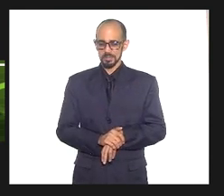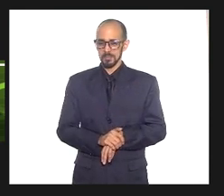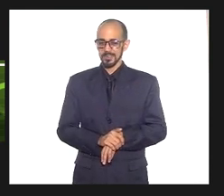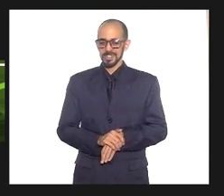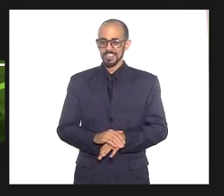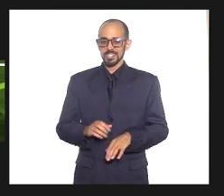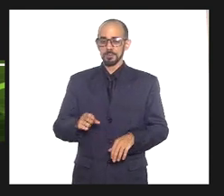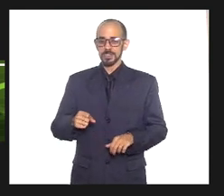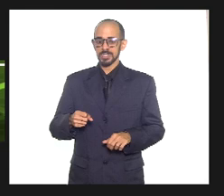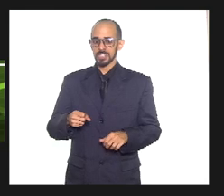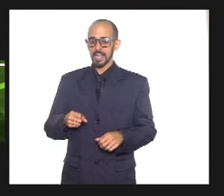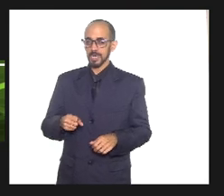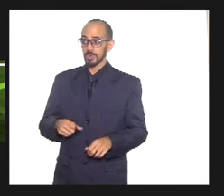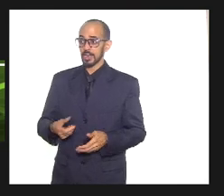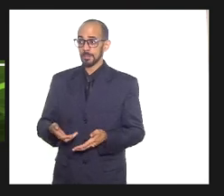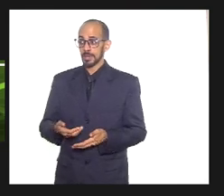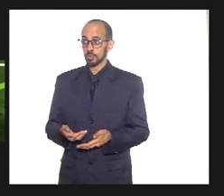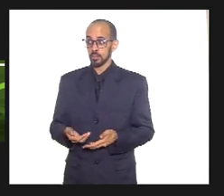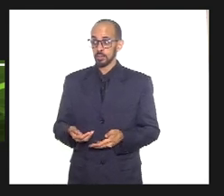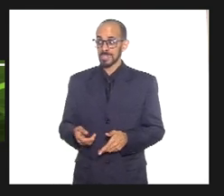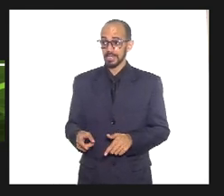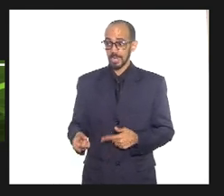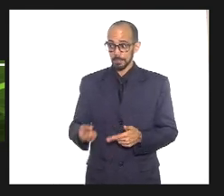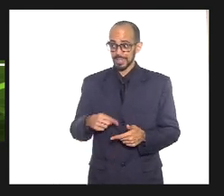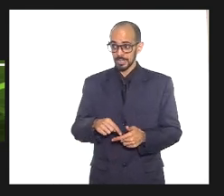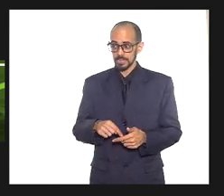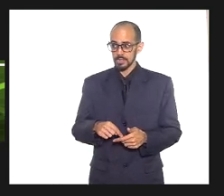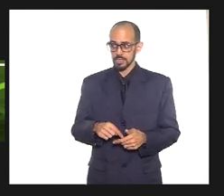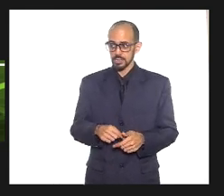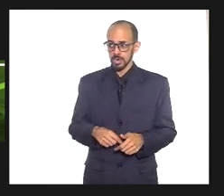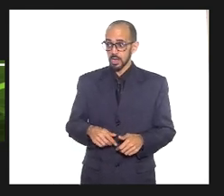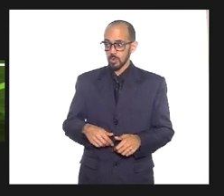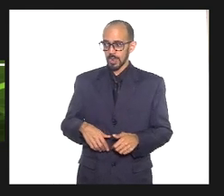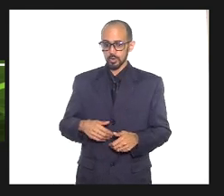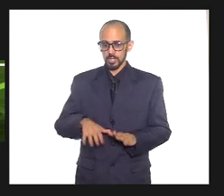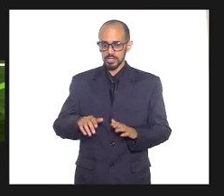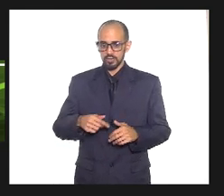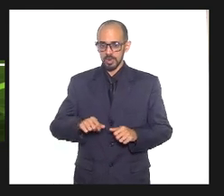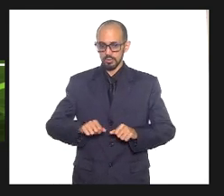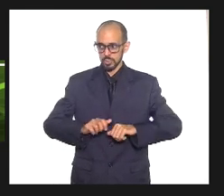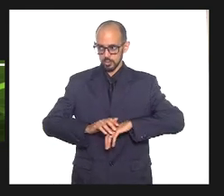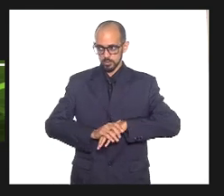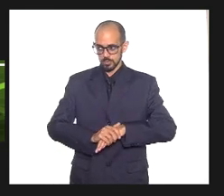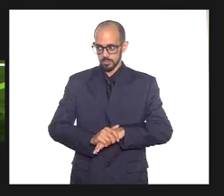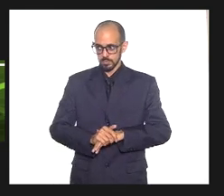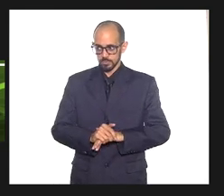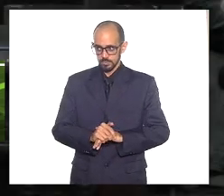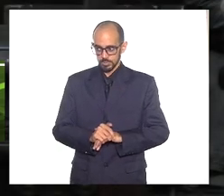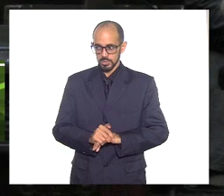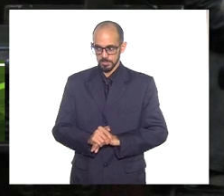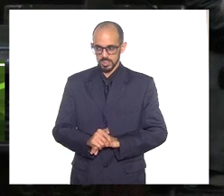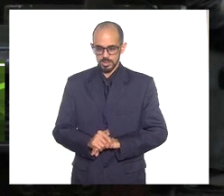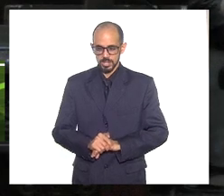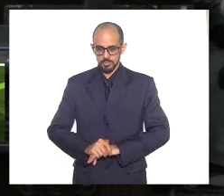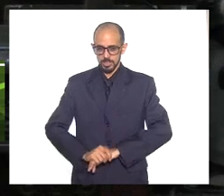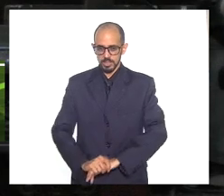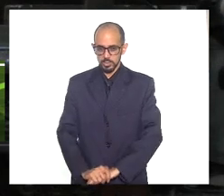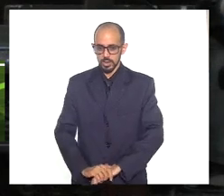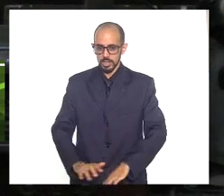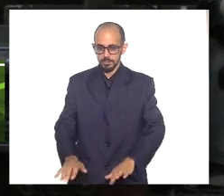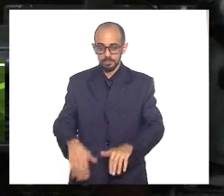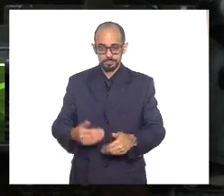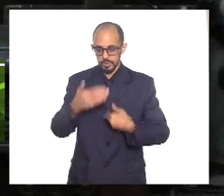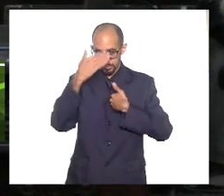gente possa, enfim, tirar as dúvidas, responder aos questionamentos. Obrigado.